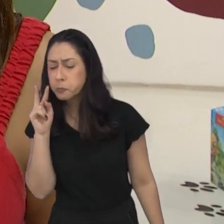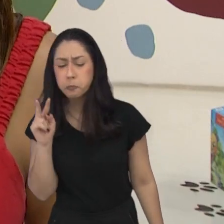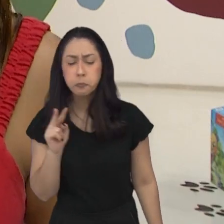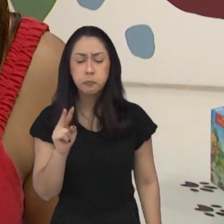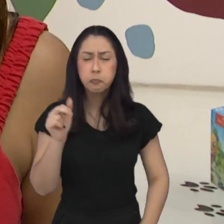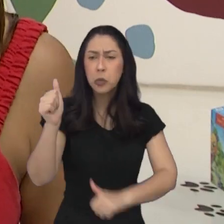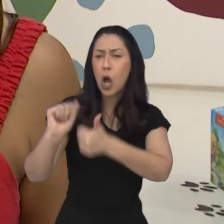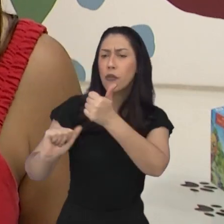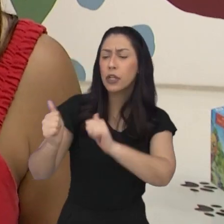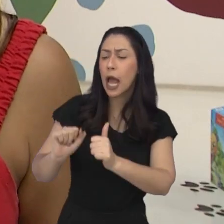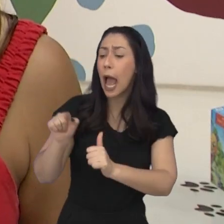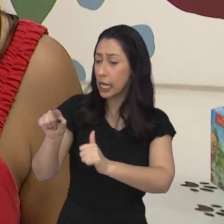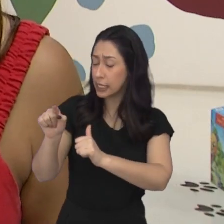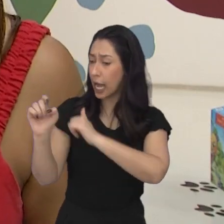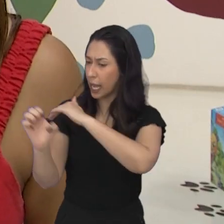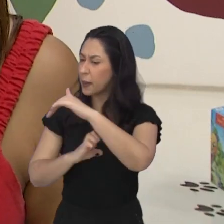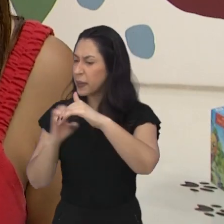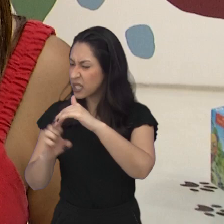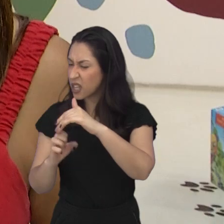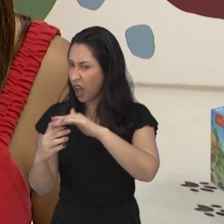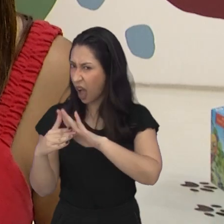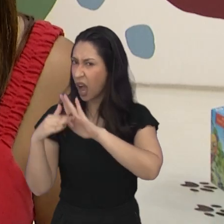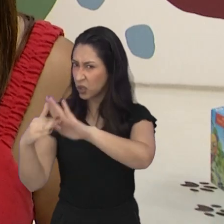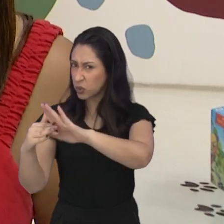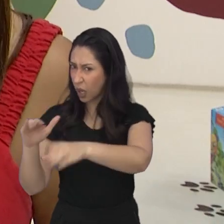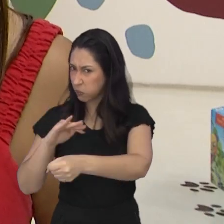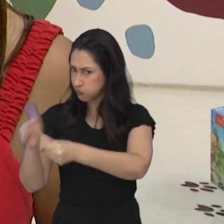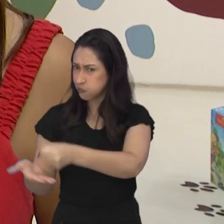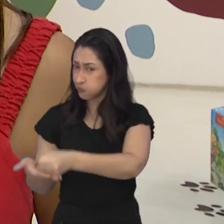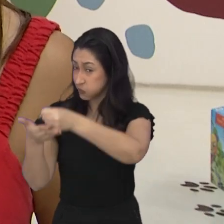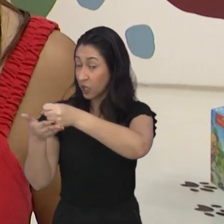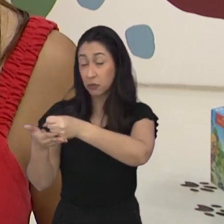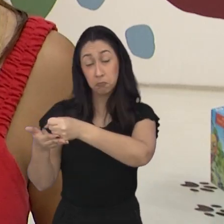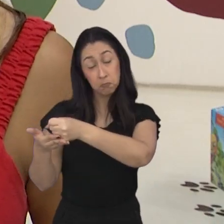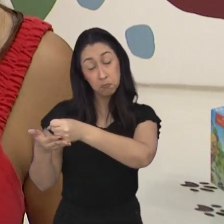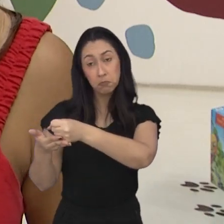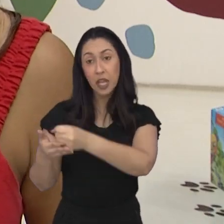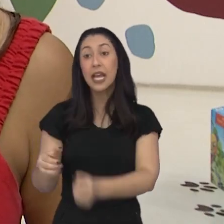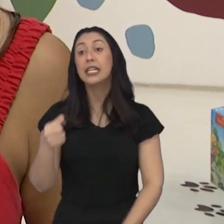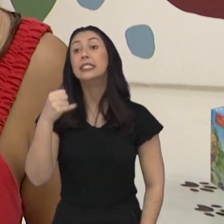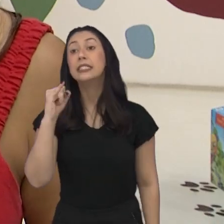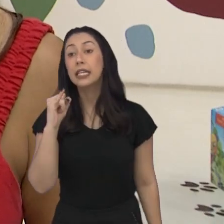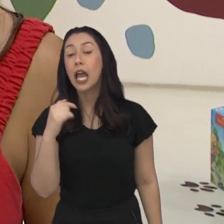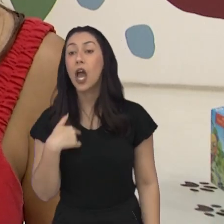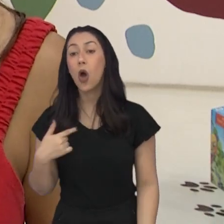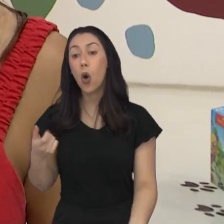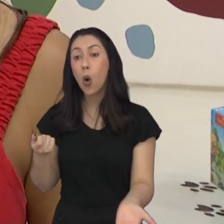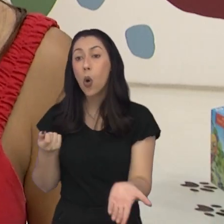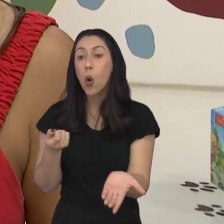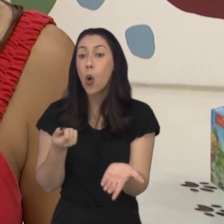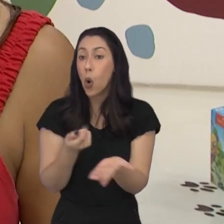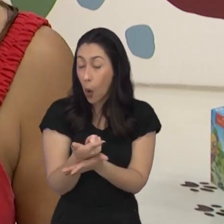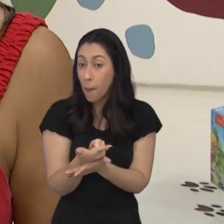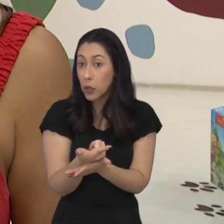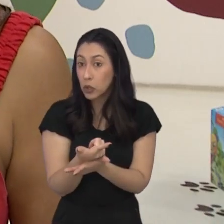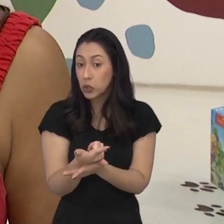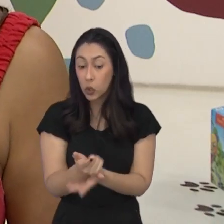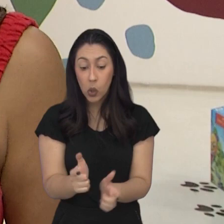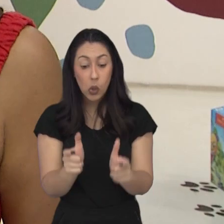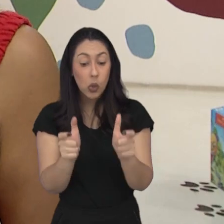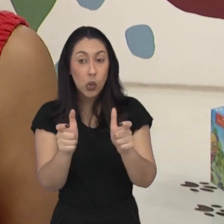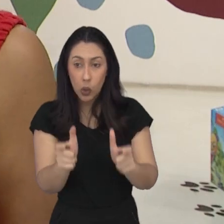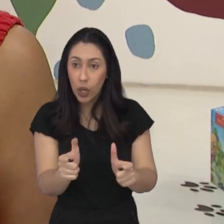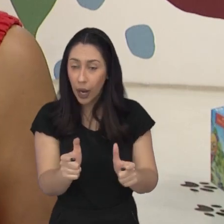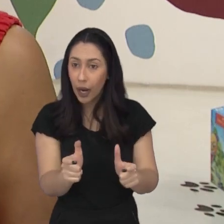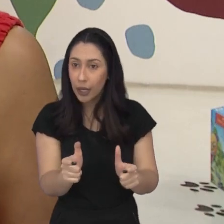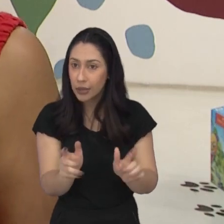qual é o impacto que essas empresas têm em relação à emissão de gases de efeito estufa. Então, se eu compro localmente,